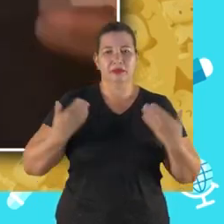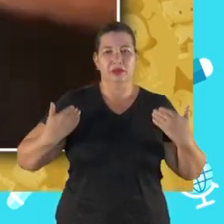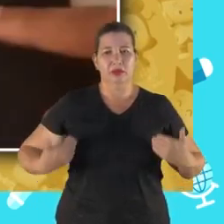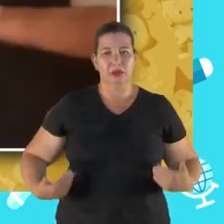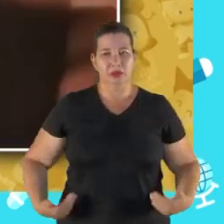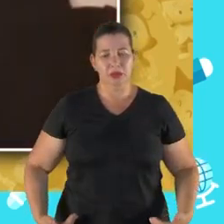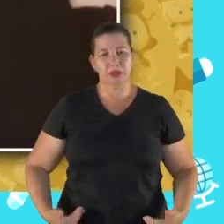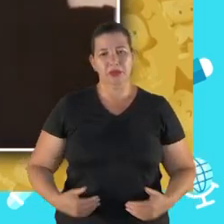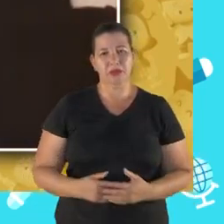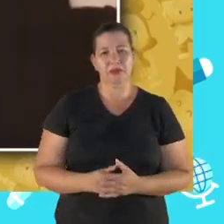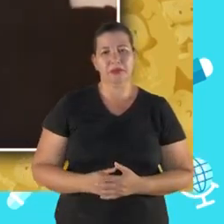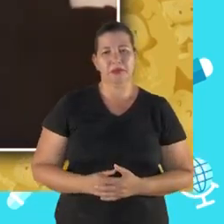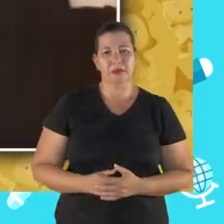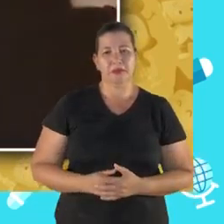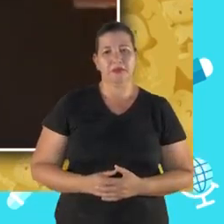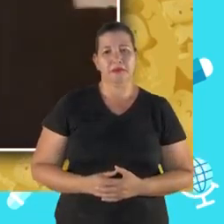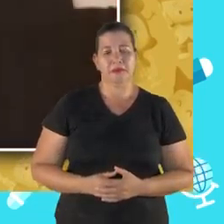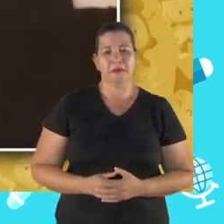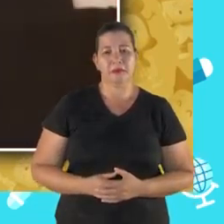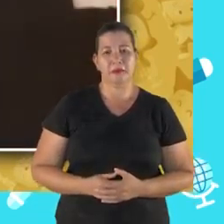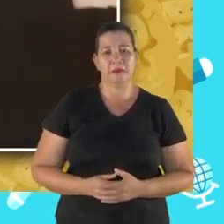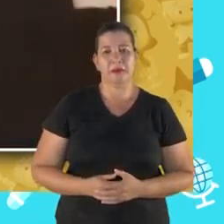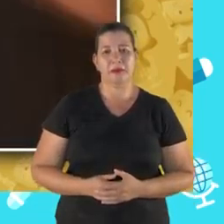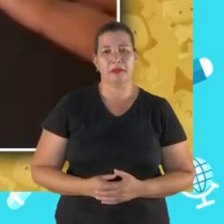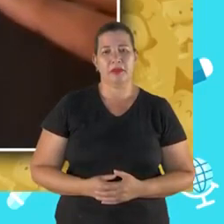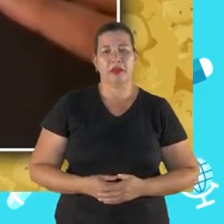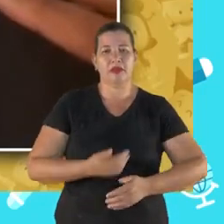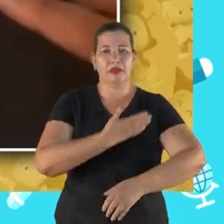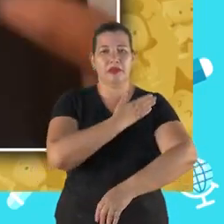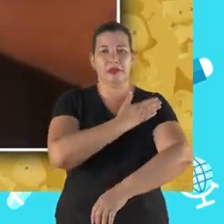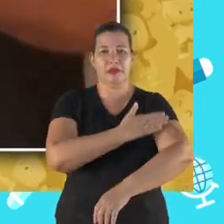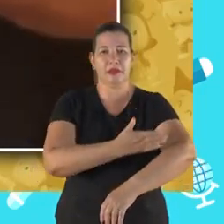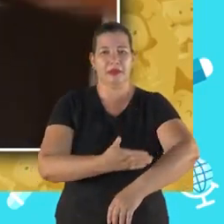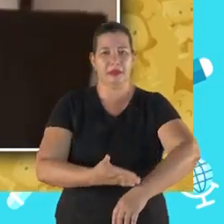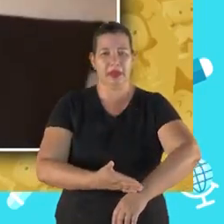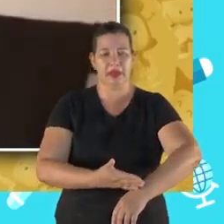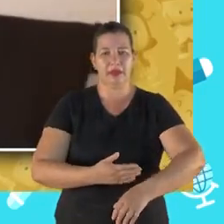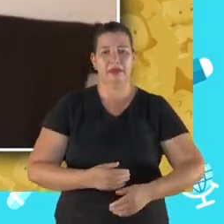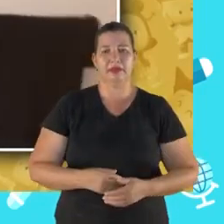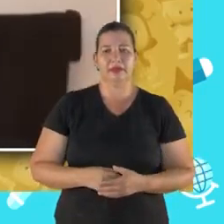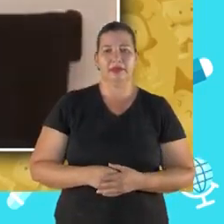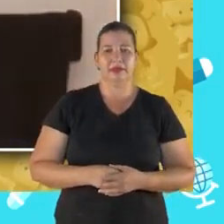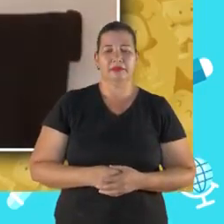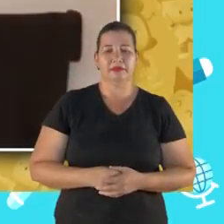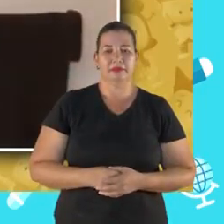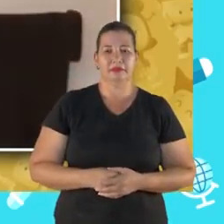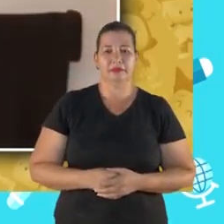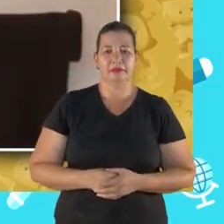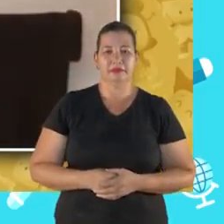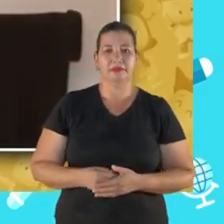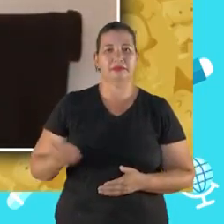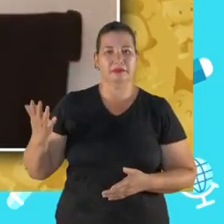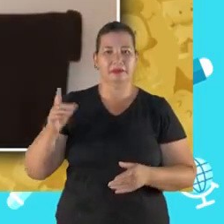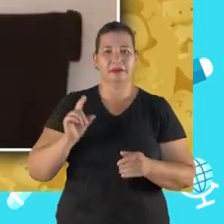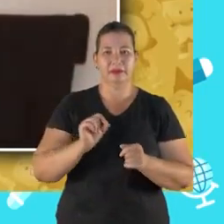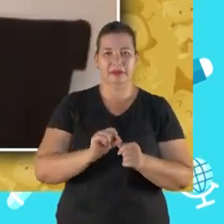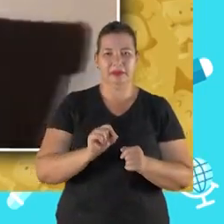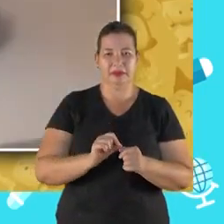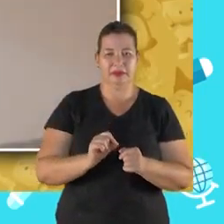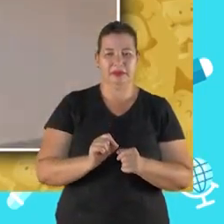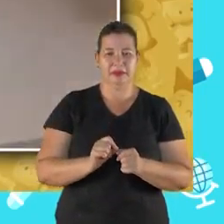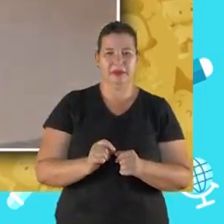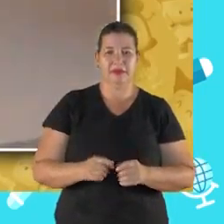fazer o corpinho dela, tá? E esse menor é para fazer os bracinhos dela. Então vamos